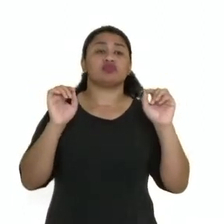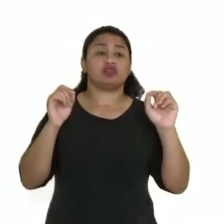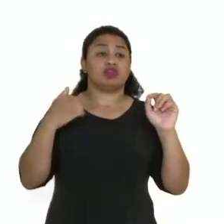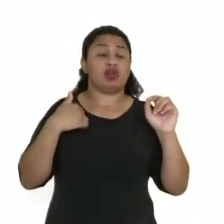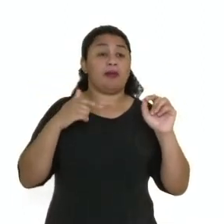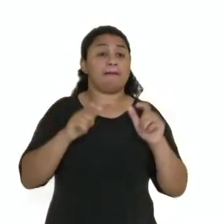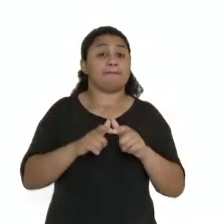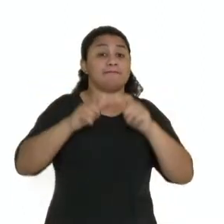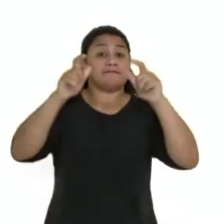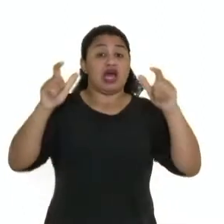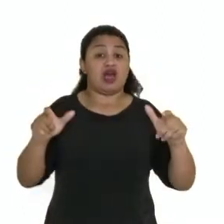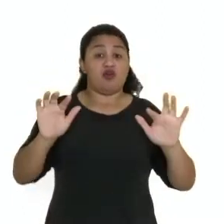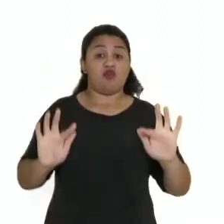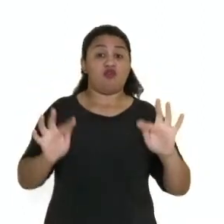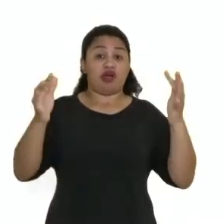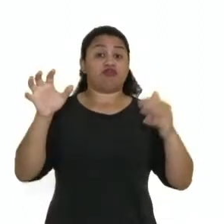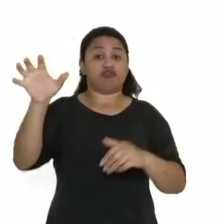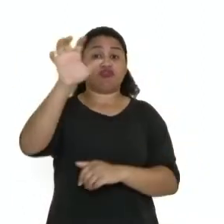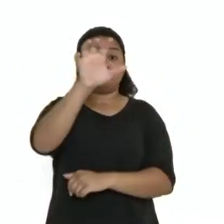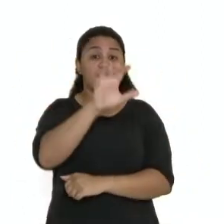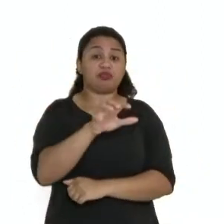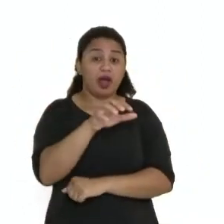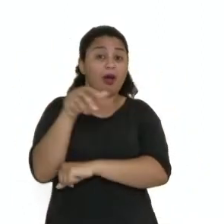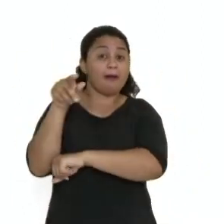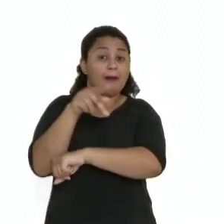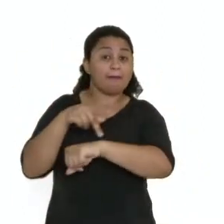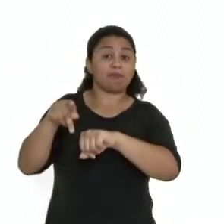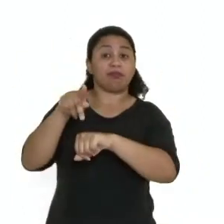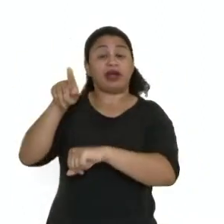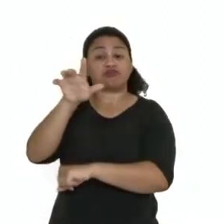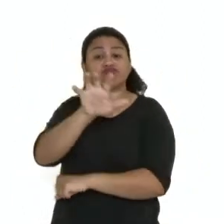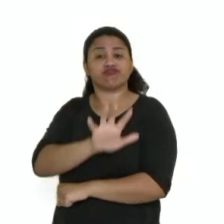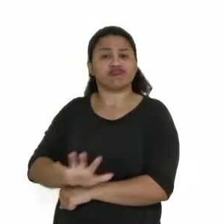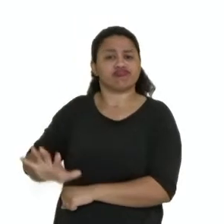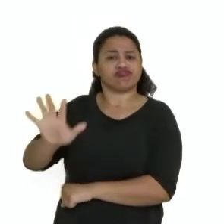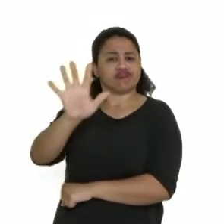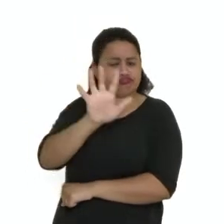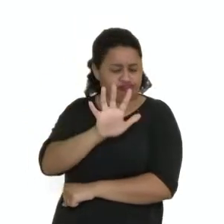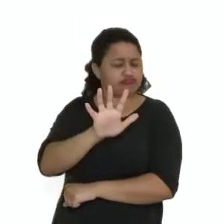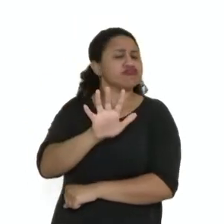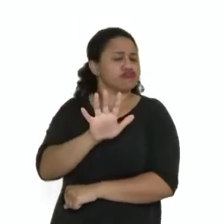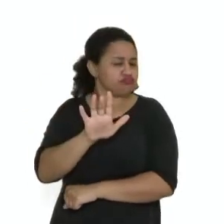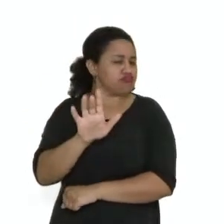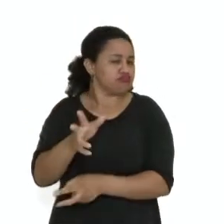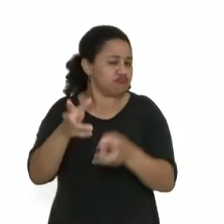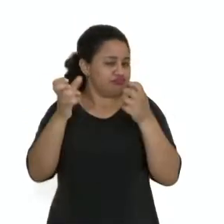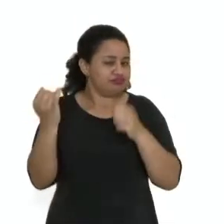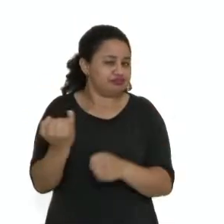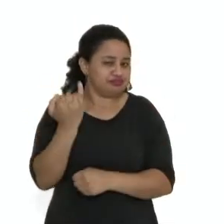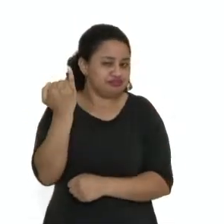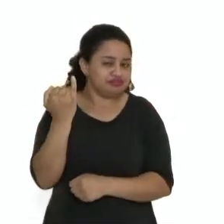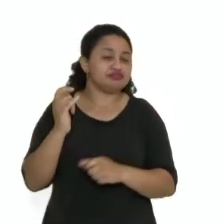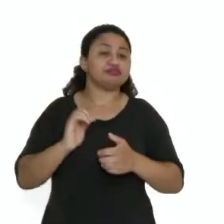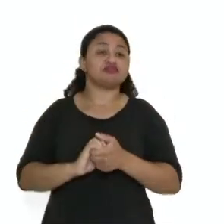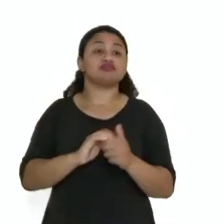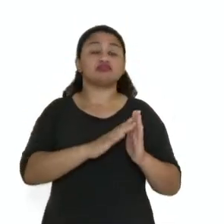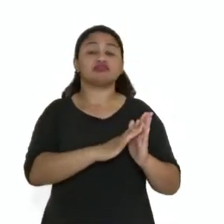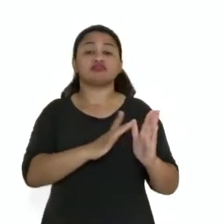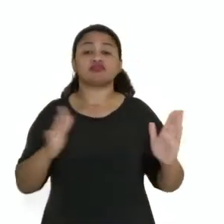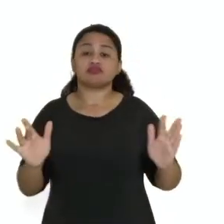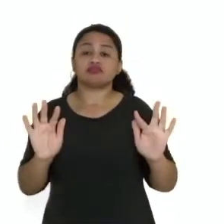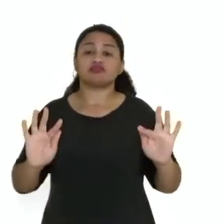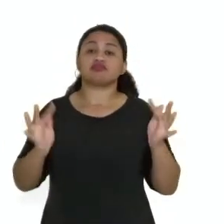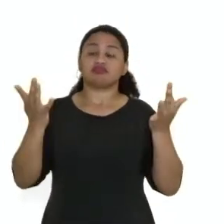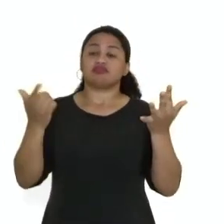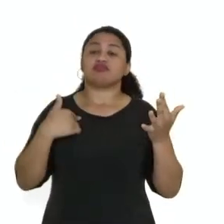das maiores festas regionais do país. Olha só que informação importante. Durante o festival, é representada